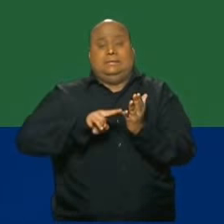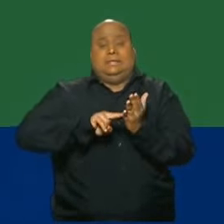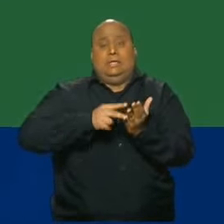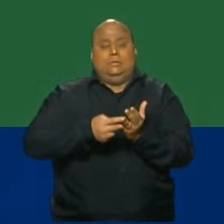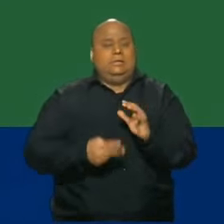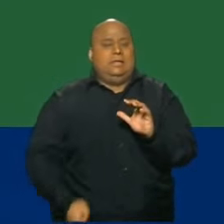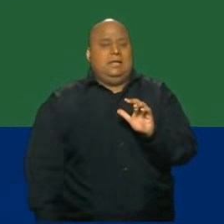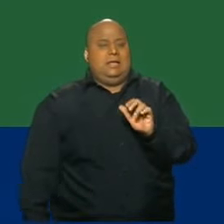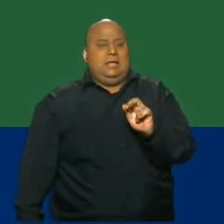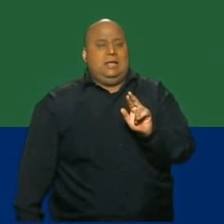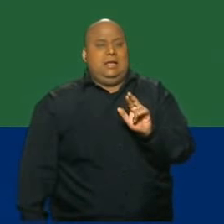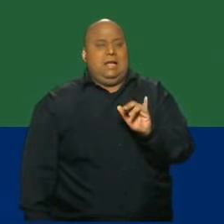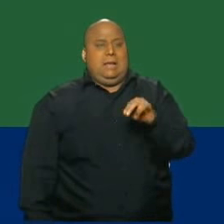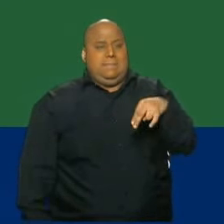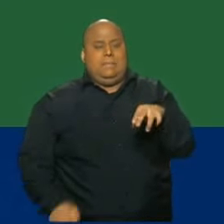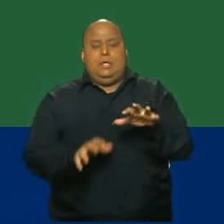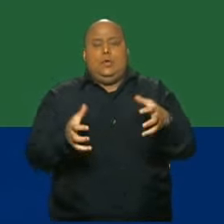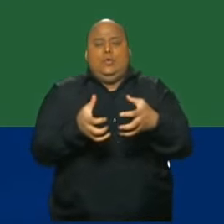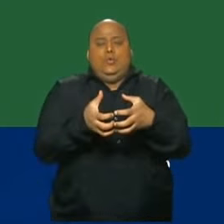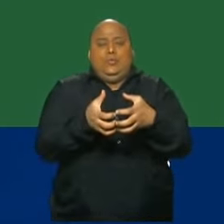Interpretação Carmin, a banda.